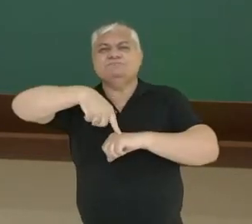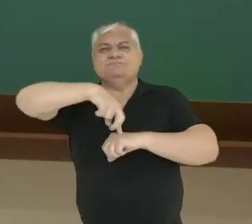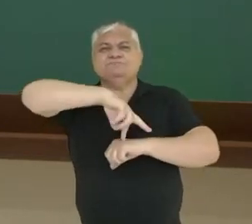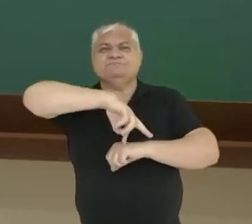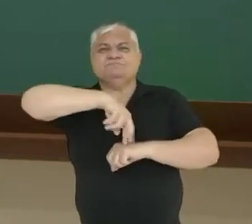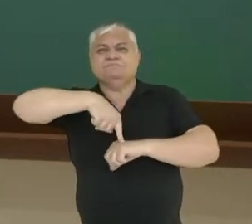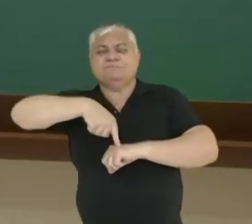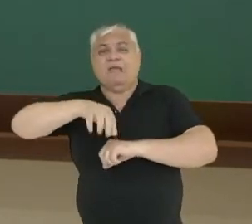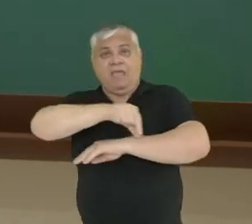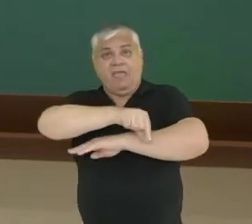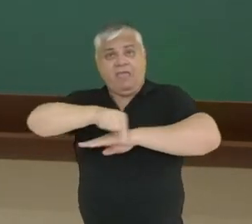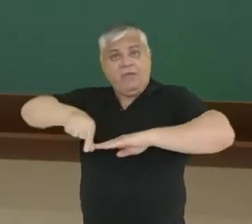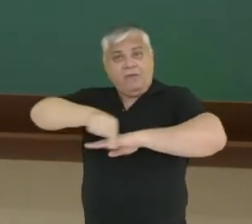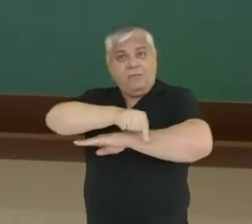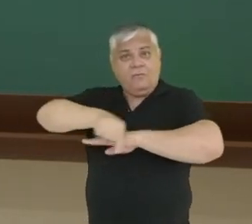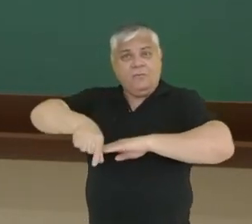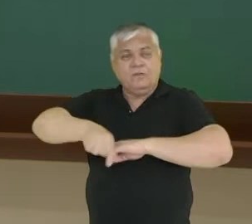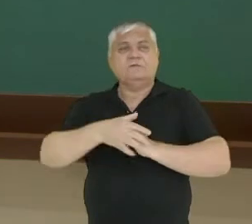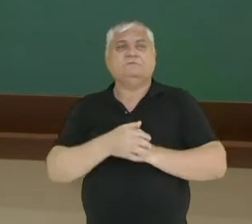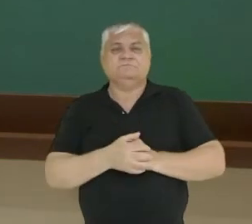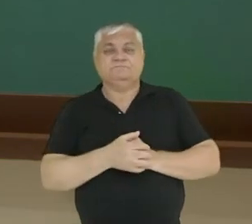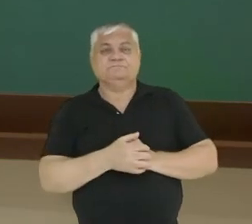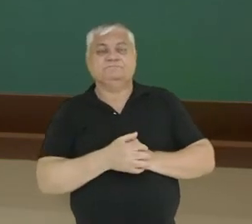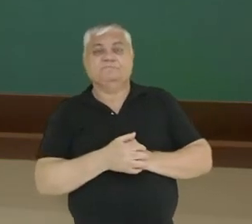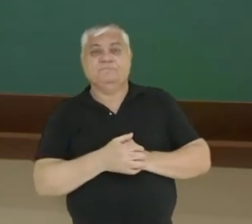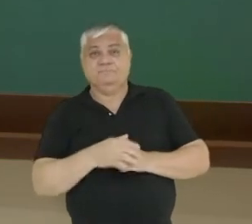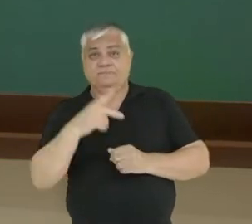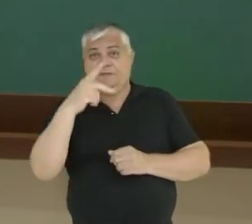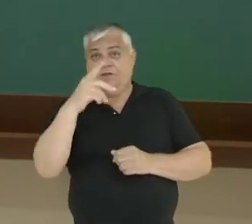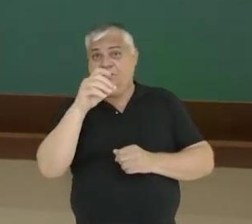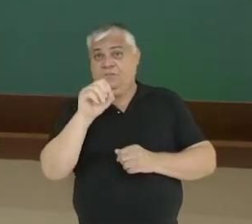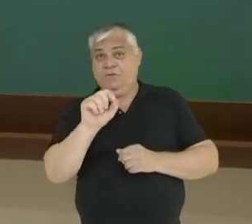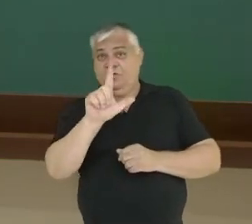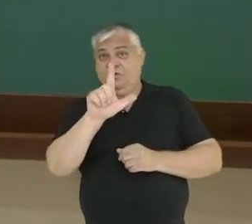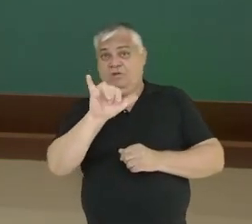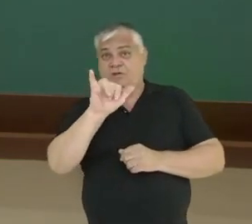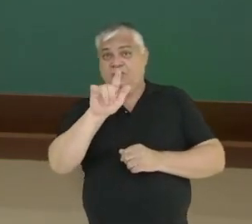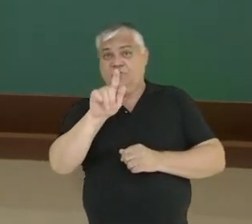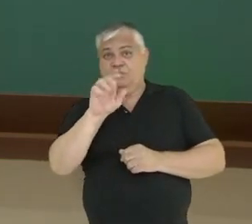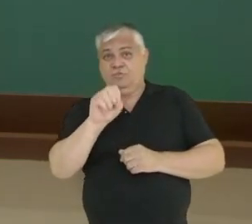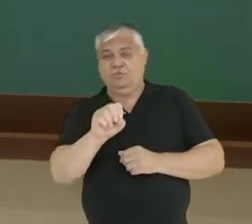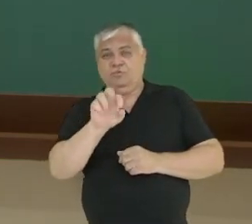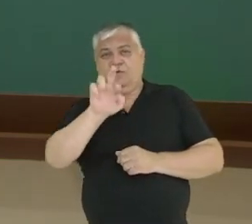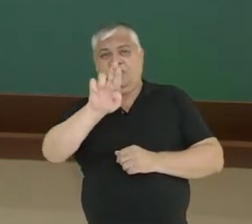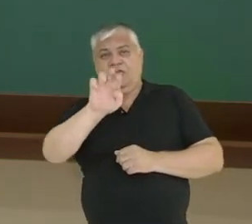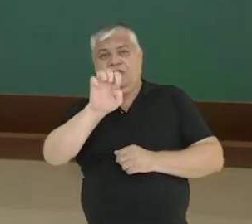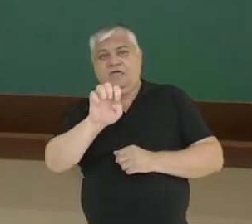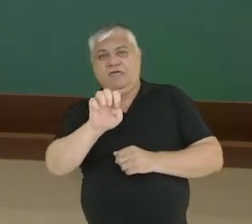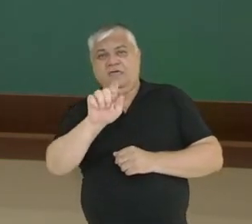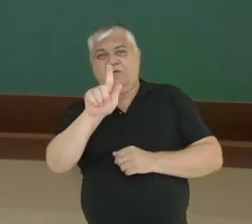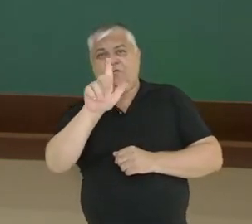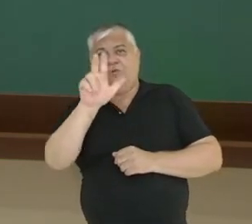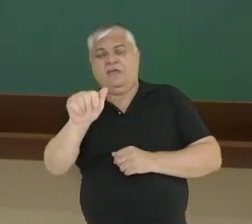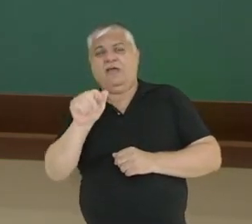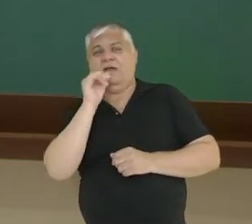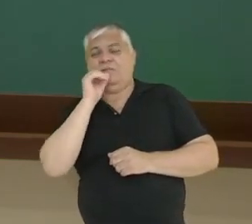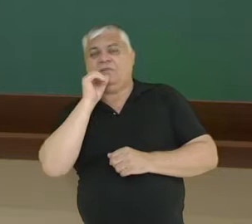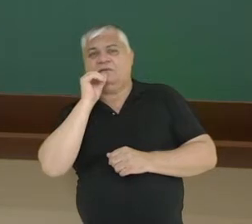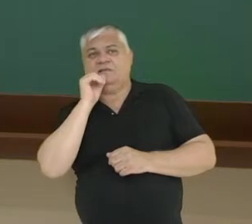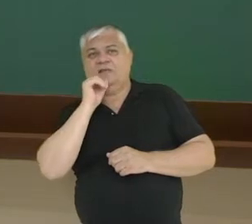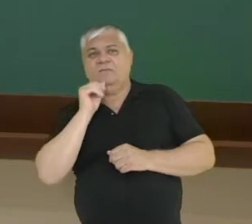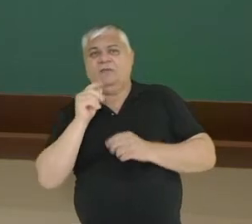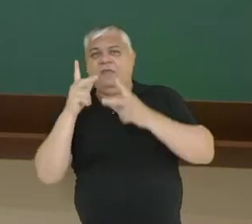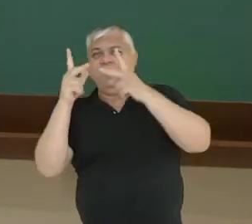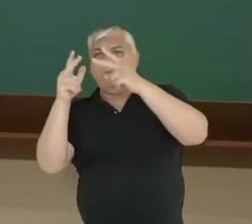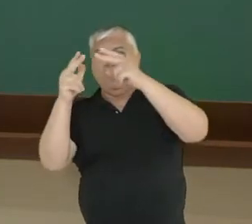régua. O polígono regular é aquele em que todos os lados são